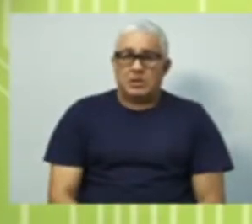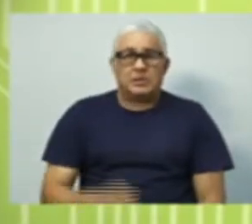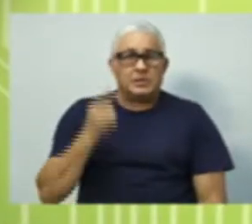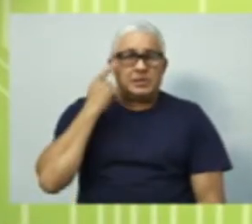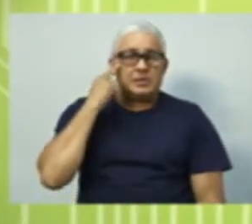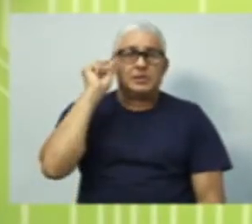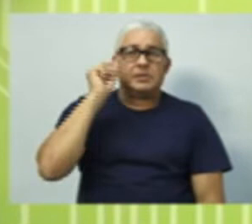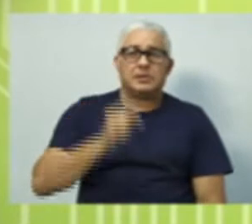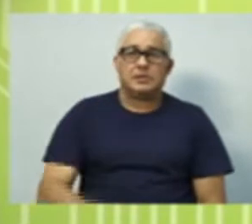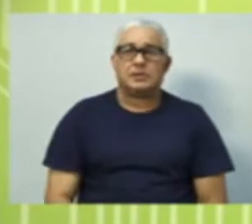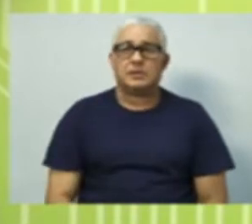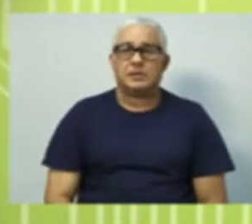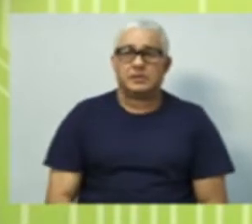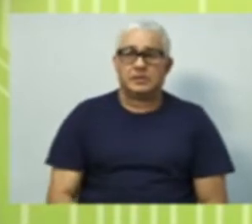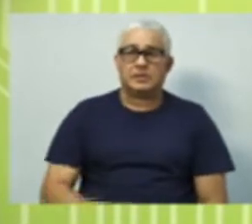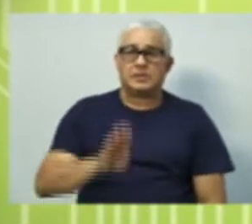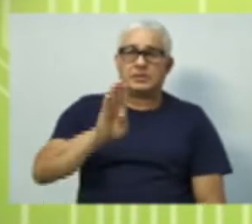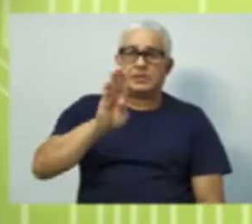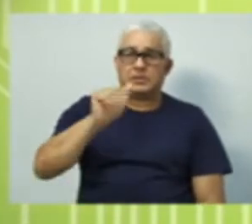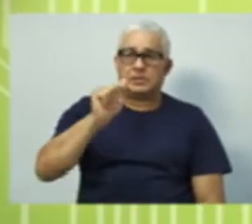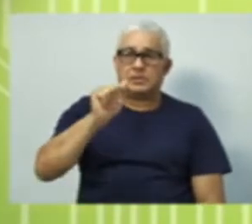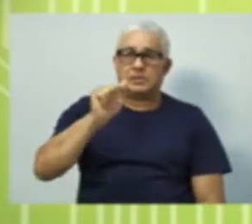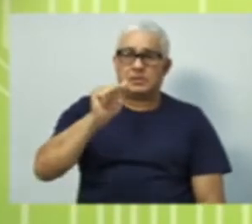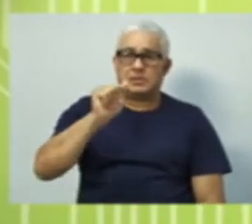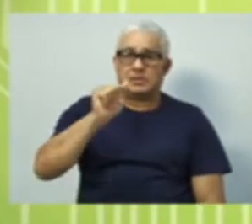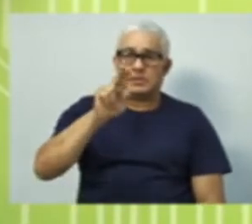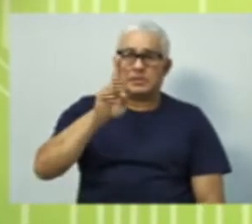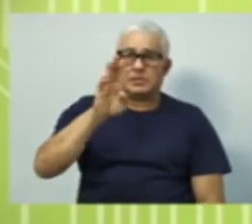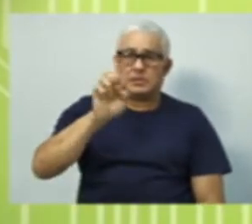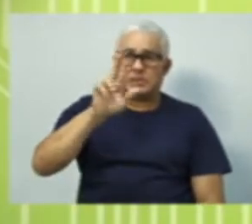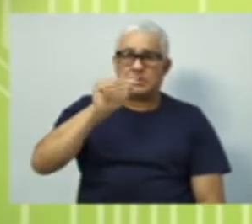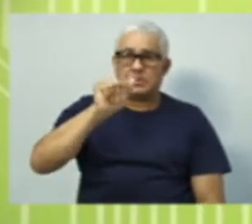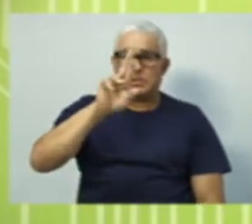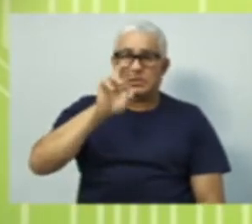assim, a barbearia. Se ele imagina